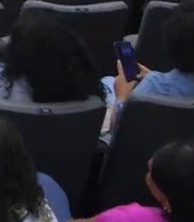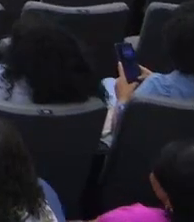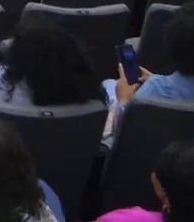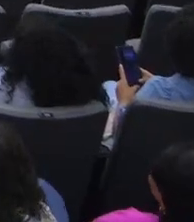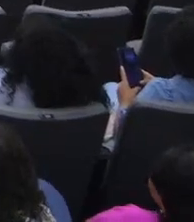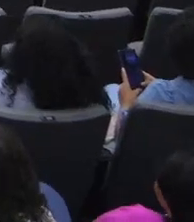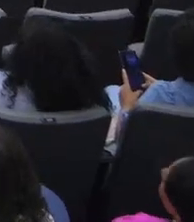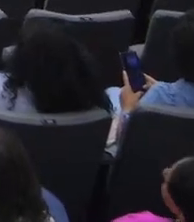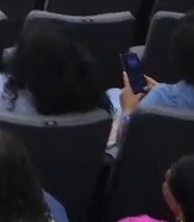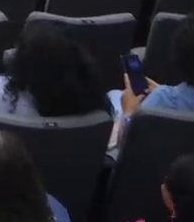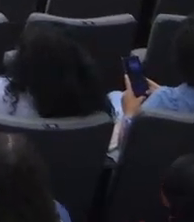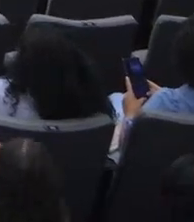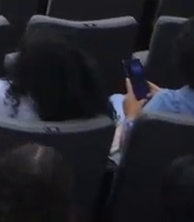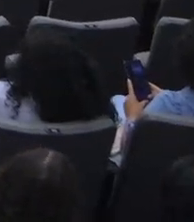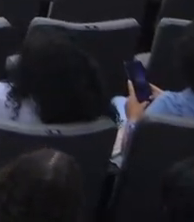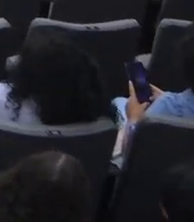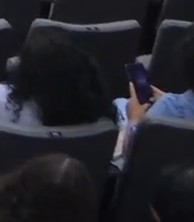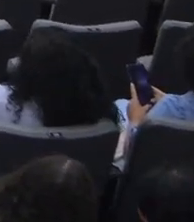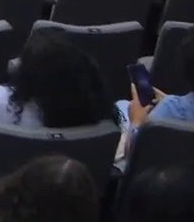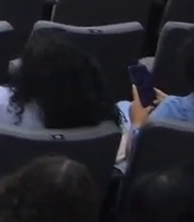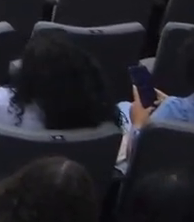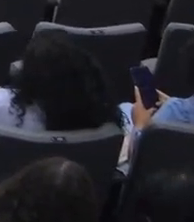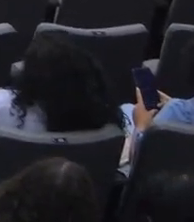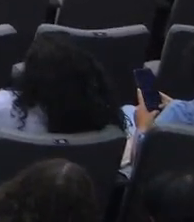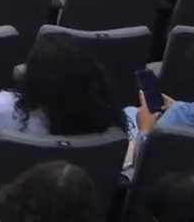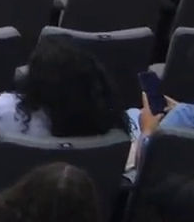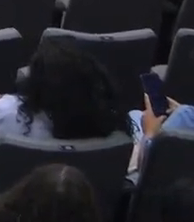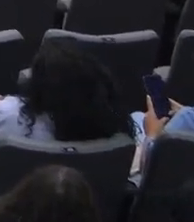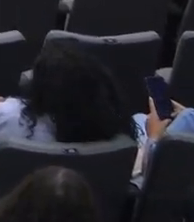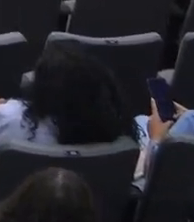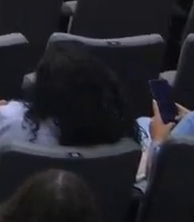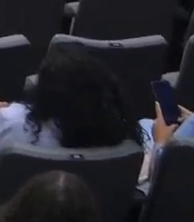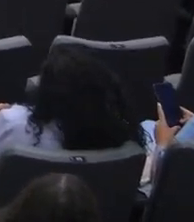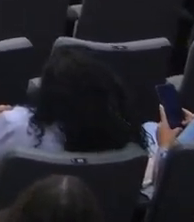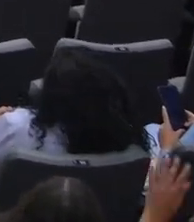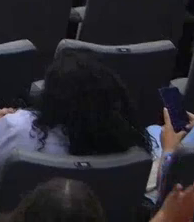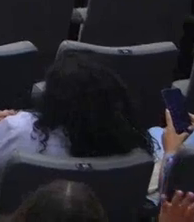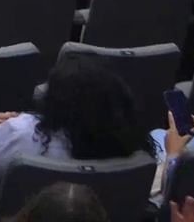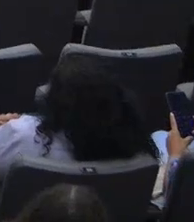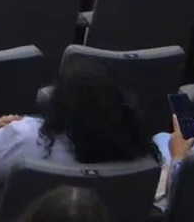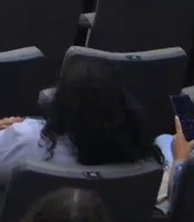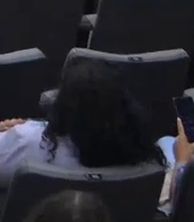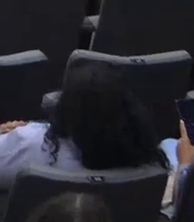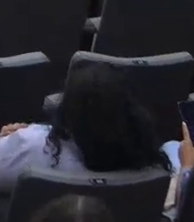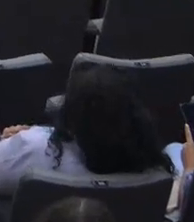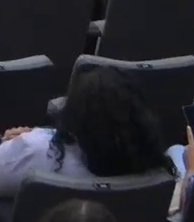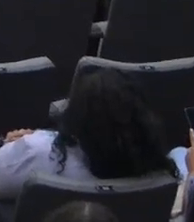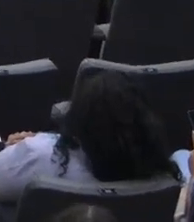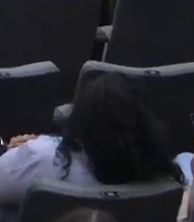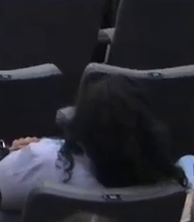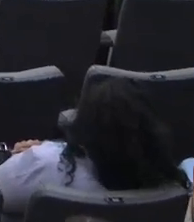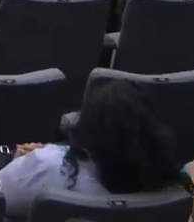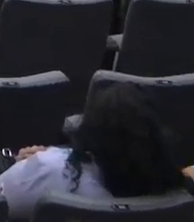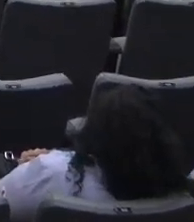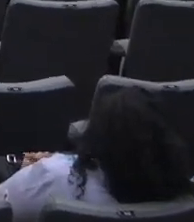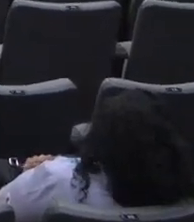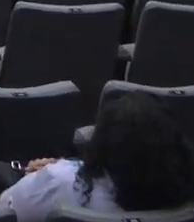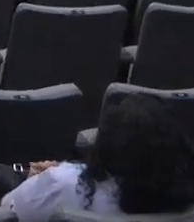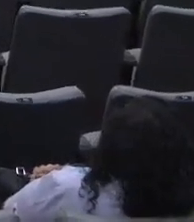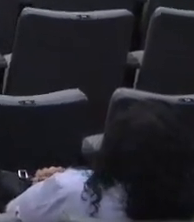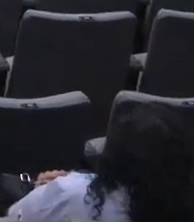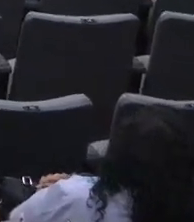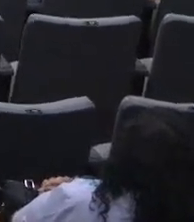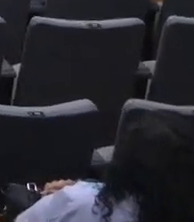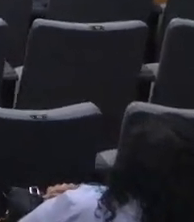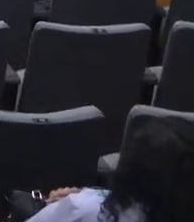comissão a presidência recebe os seguintes requer para posterior à apreciação